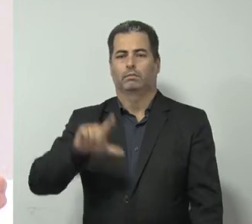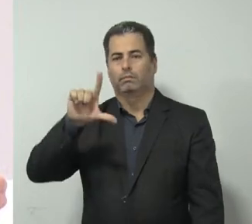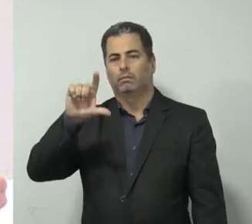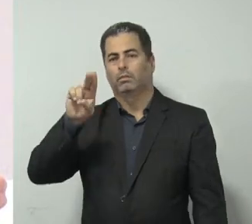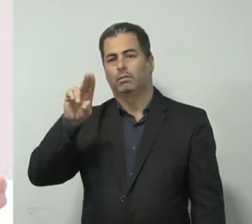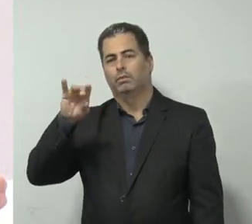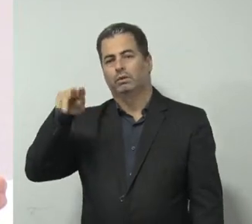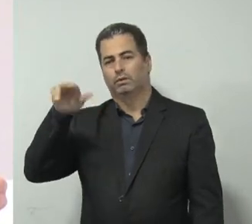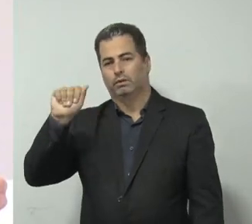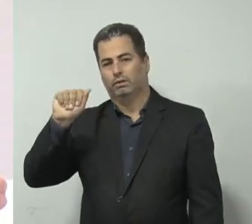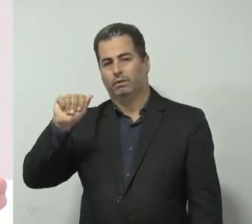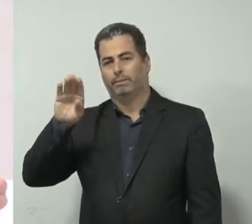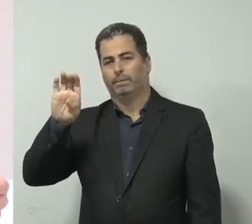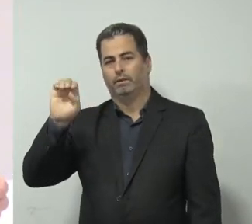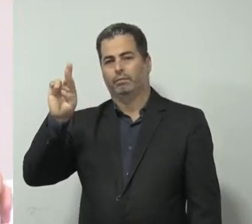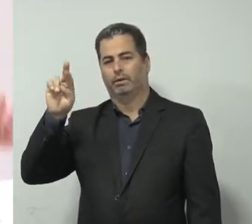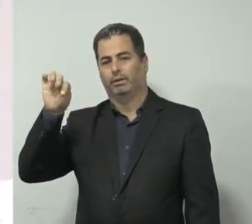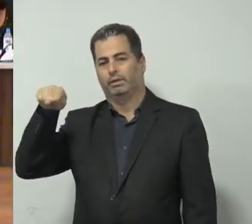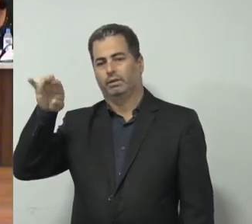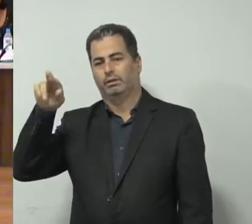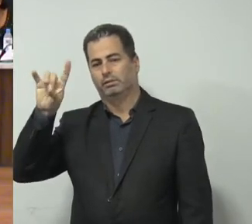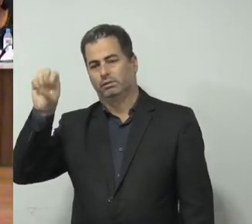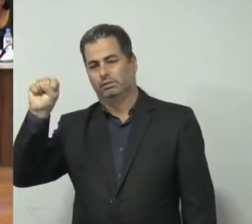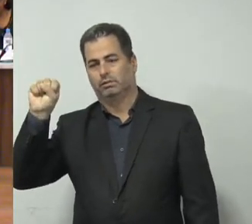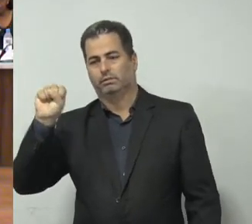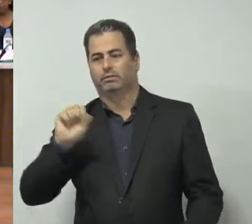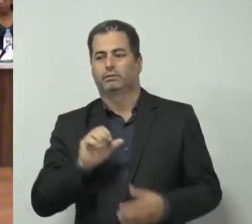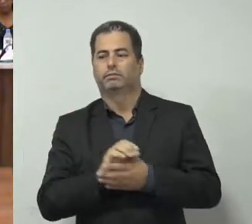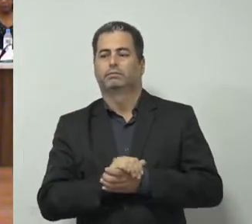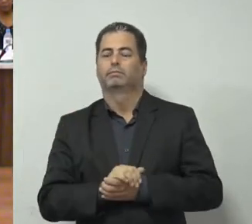Luciana Bernardes da Cunha Rua.